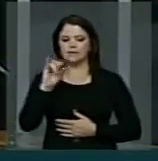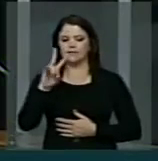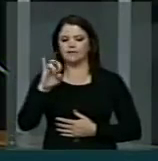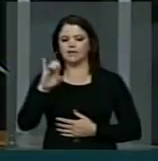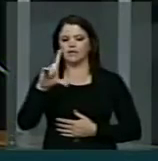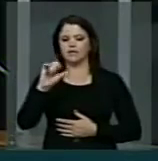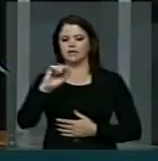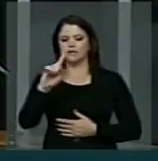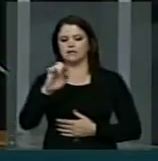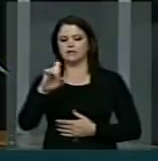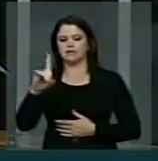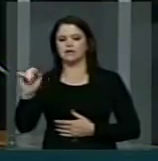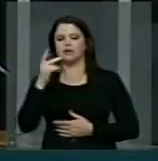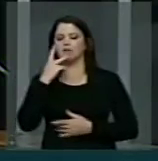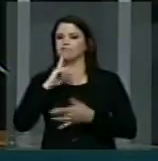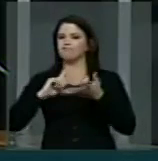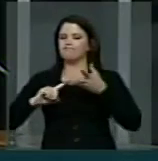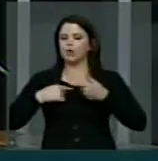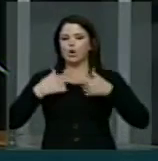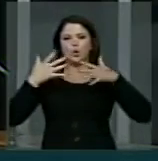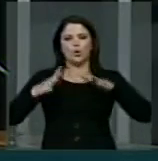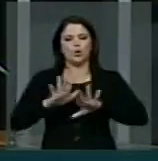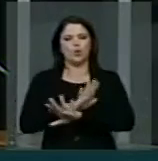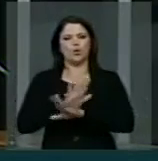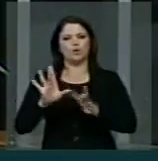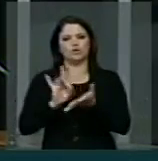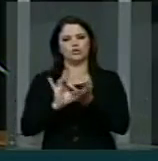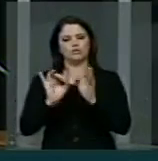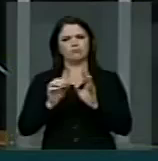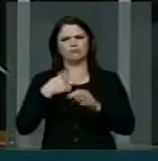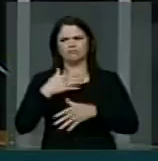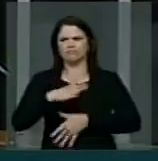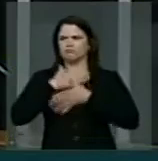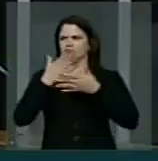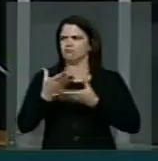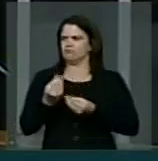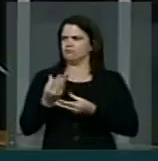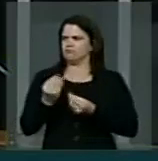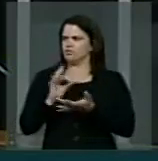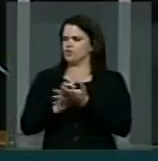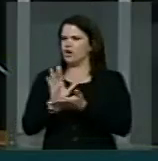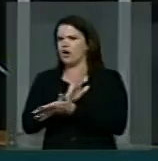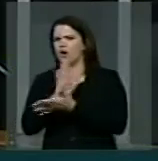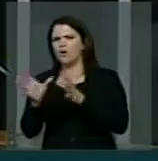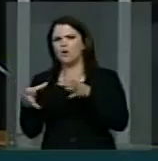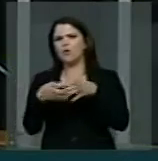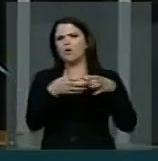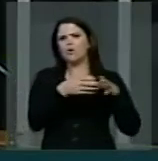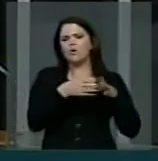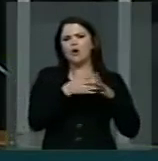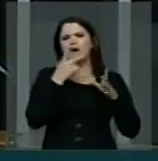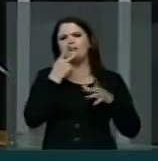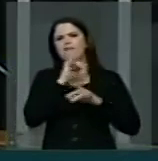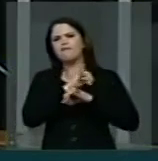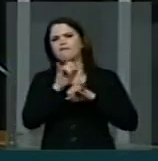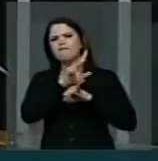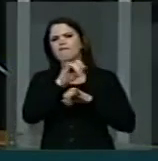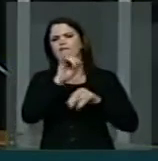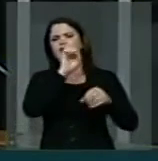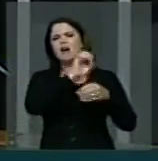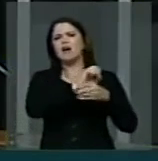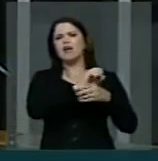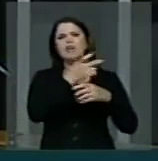os integre definitivamente. Assusta-me quando alguns setores ameaçam com um estado